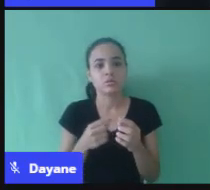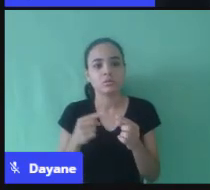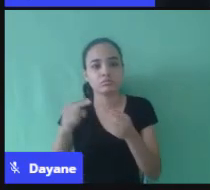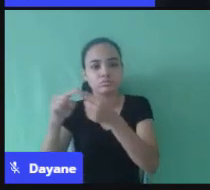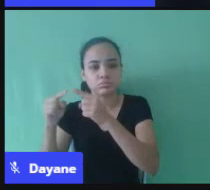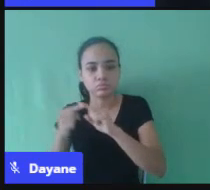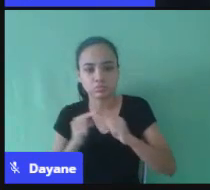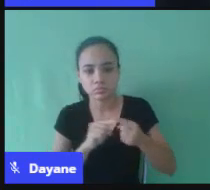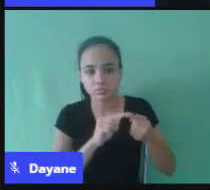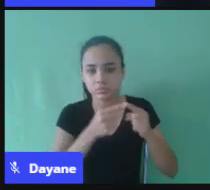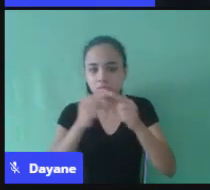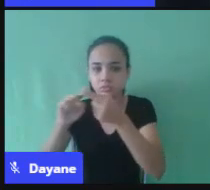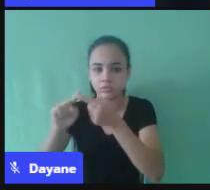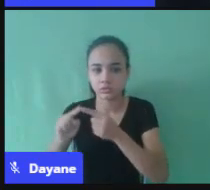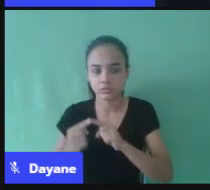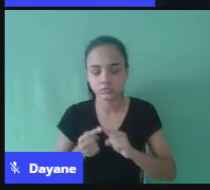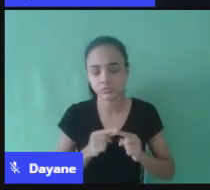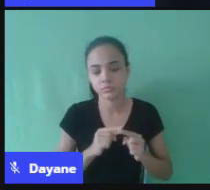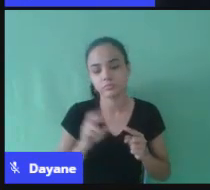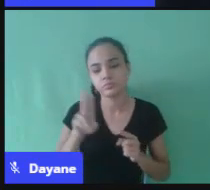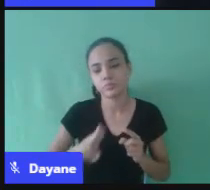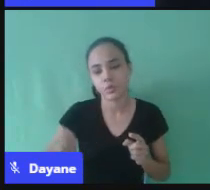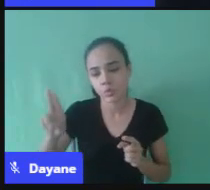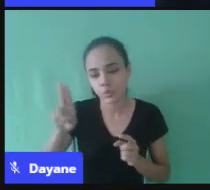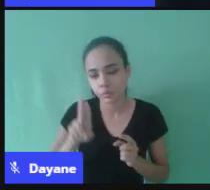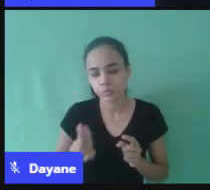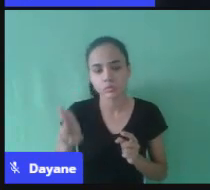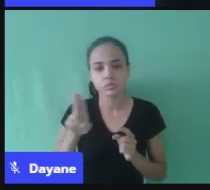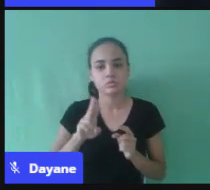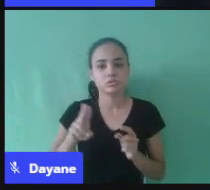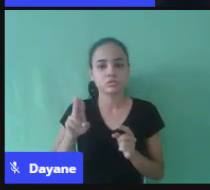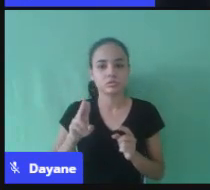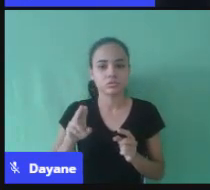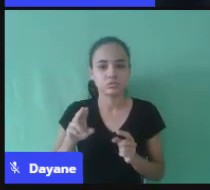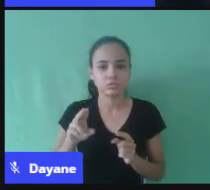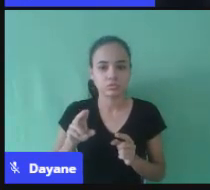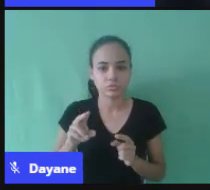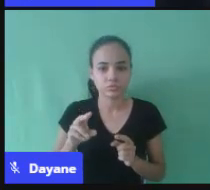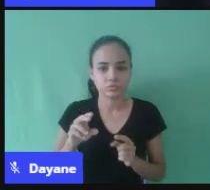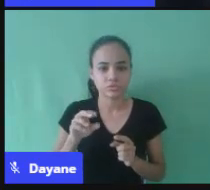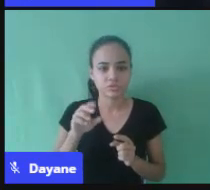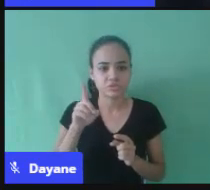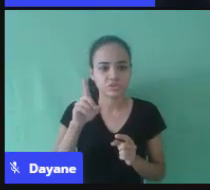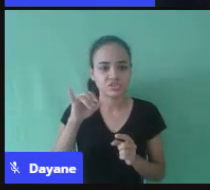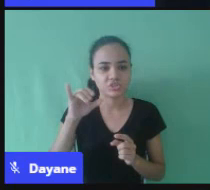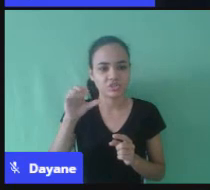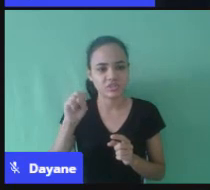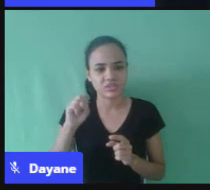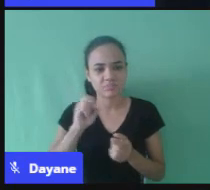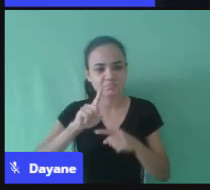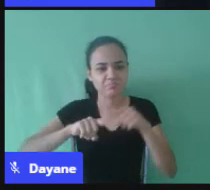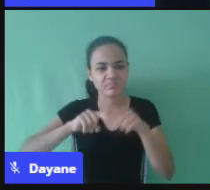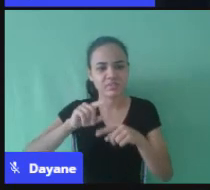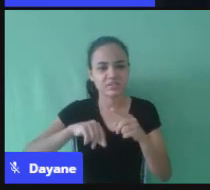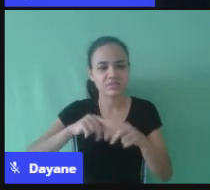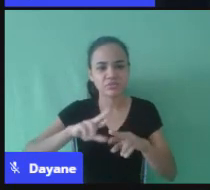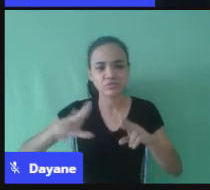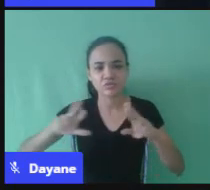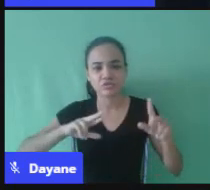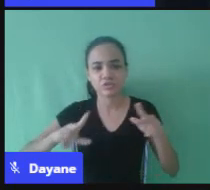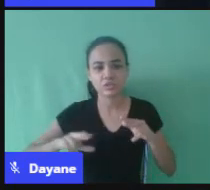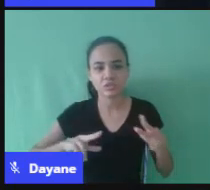digitais, a presença do professor em sala de aula e um espaço, por exemplo, de